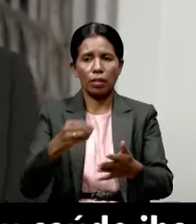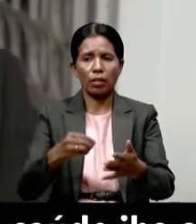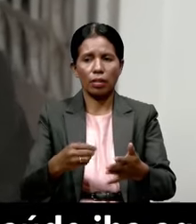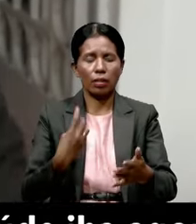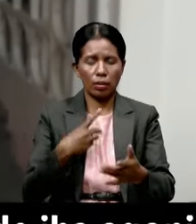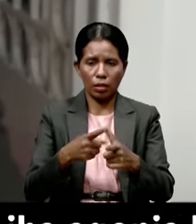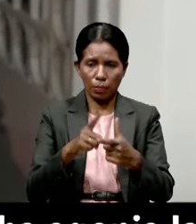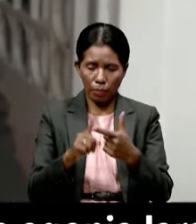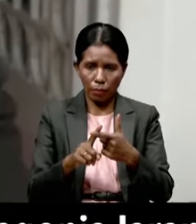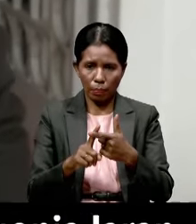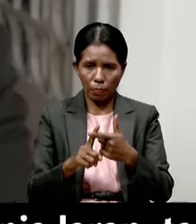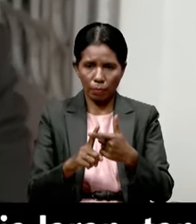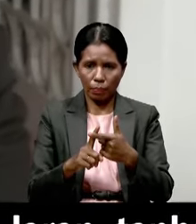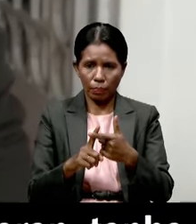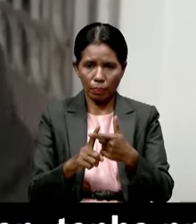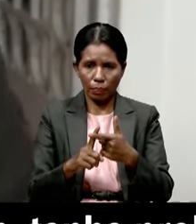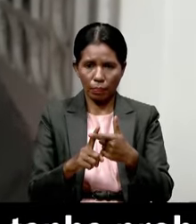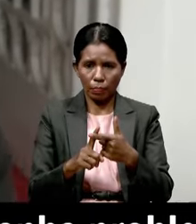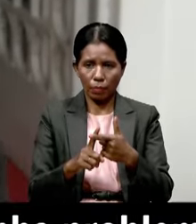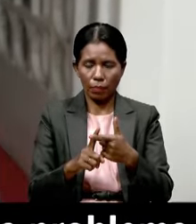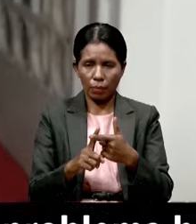e depois de taninha